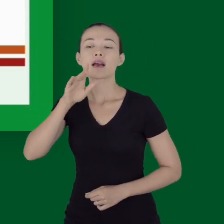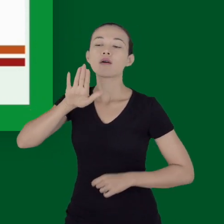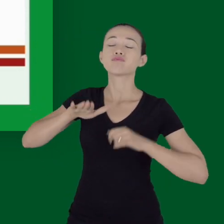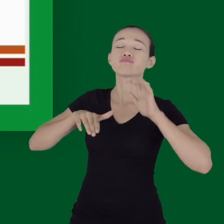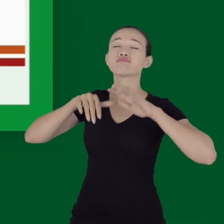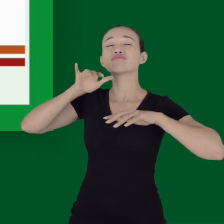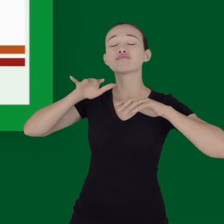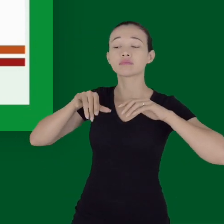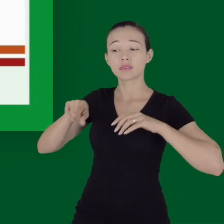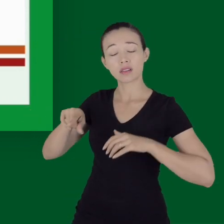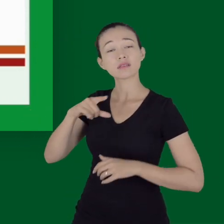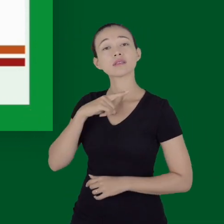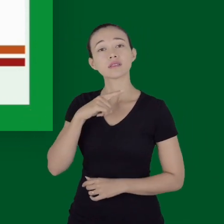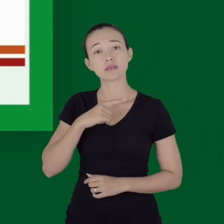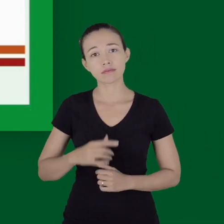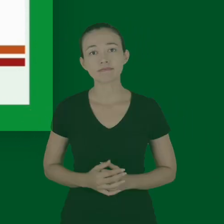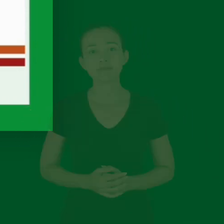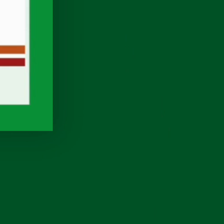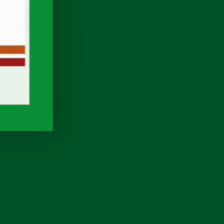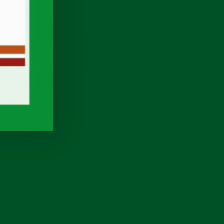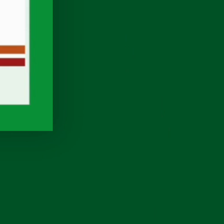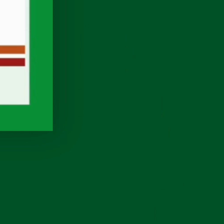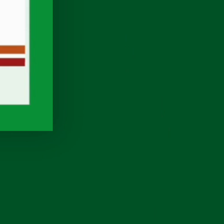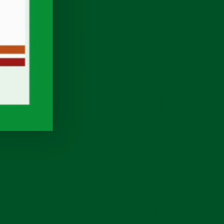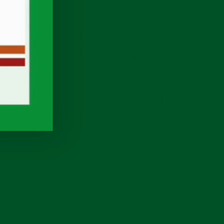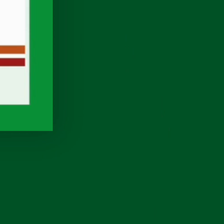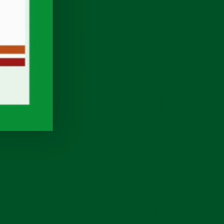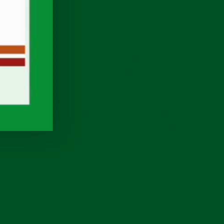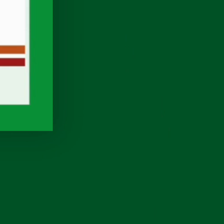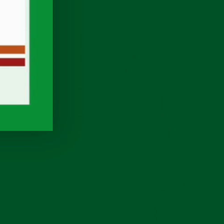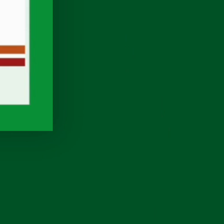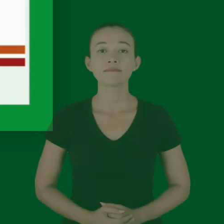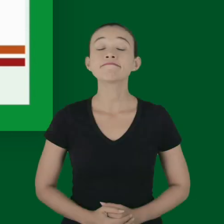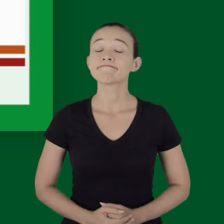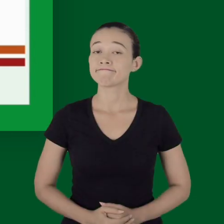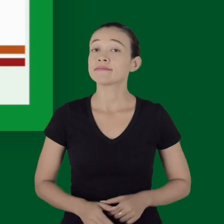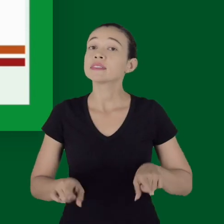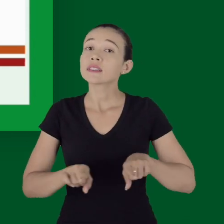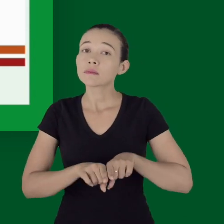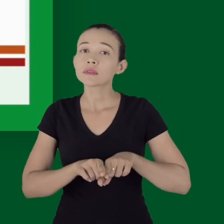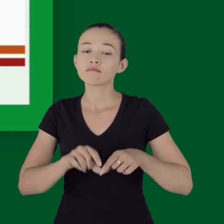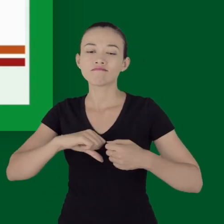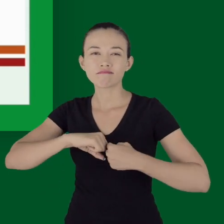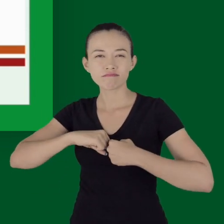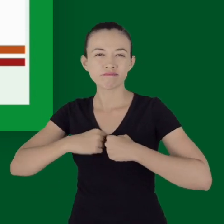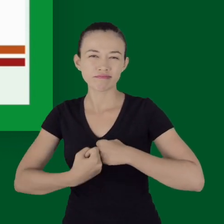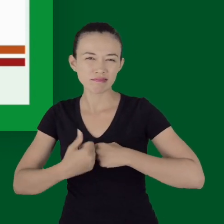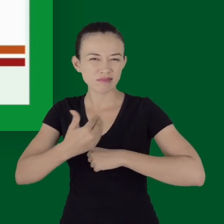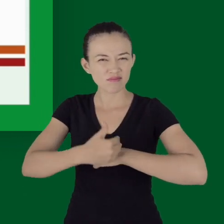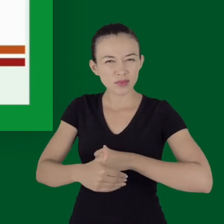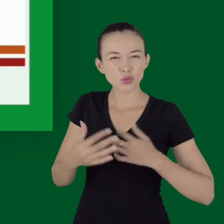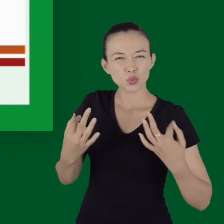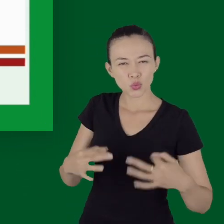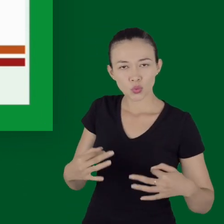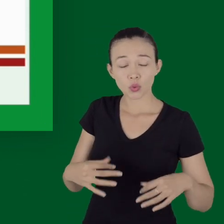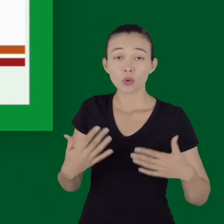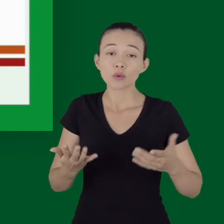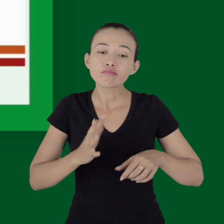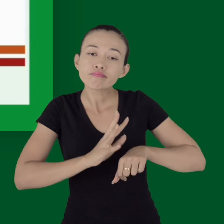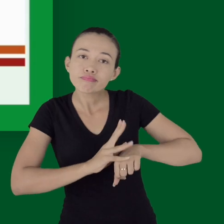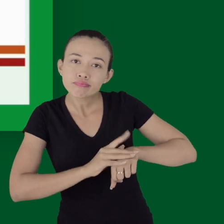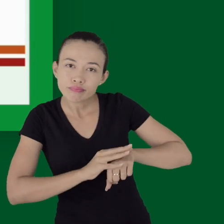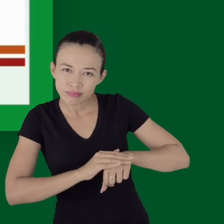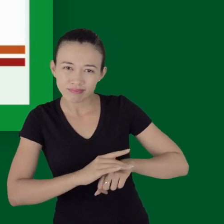o cabelo nos fios e eles não conseguem se soltar, né. É muito comum também a associação de trauma ou